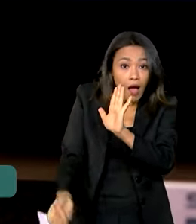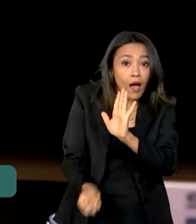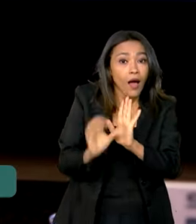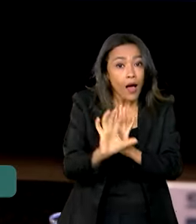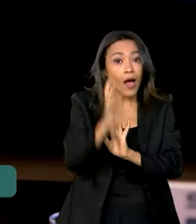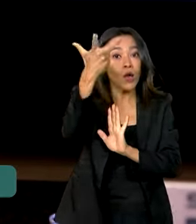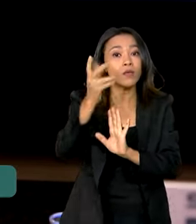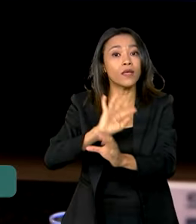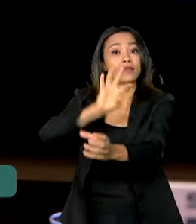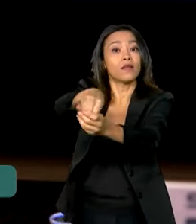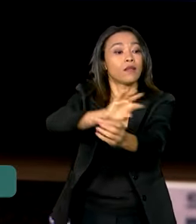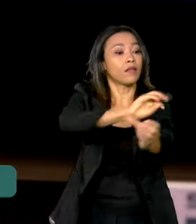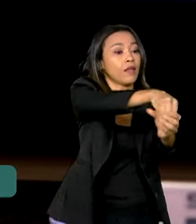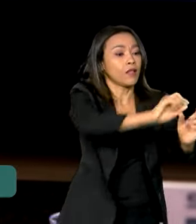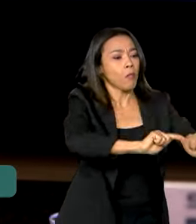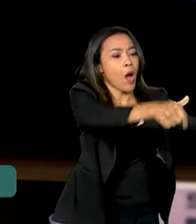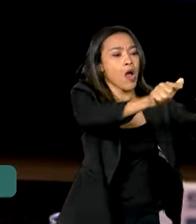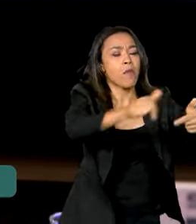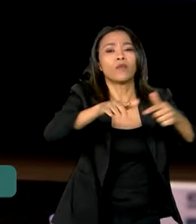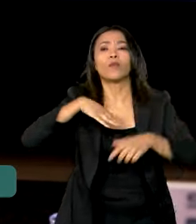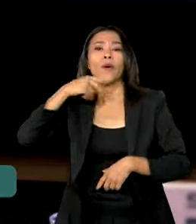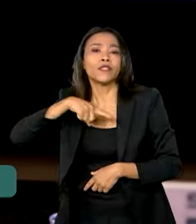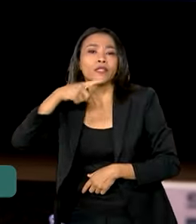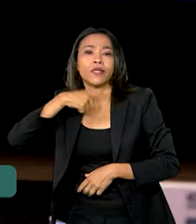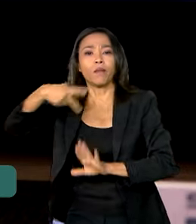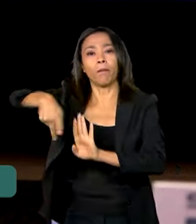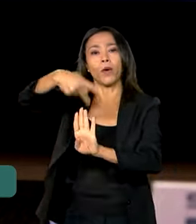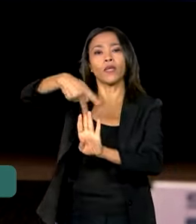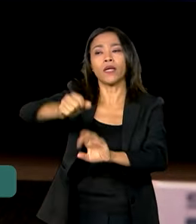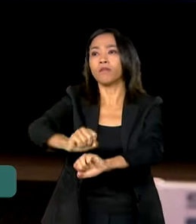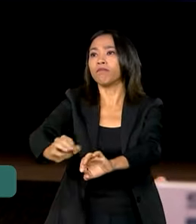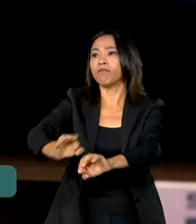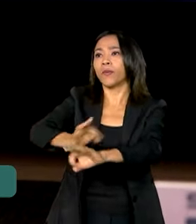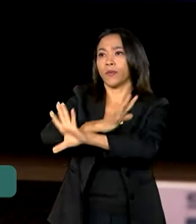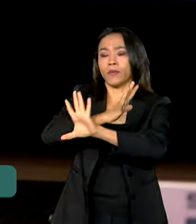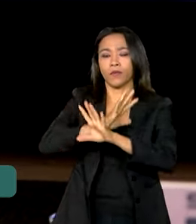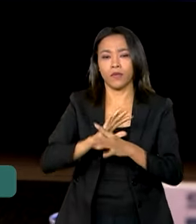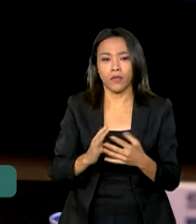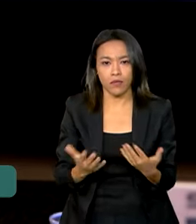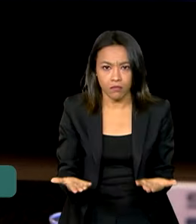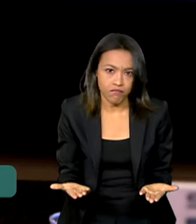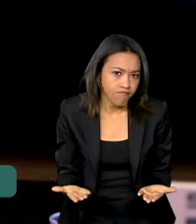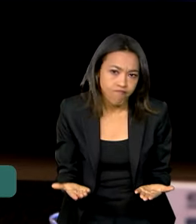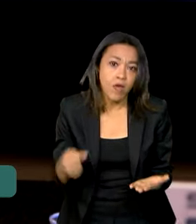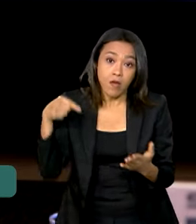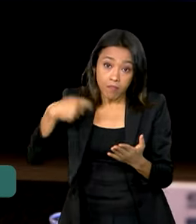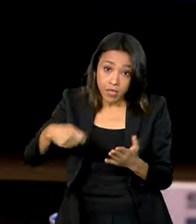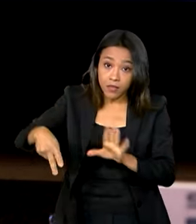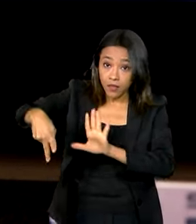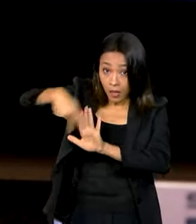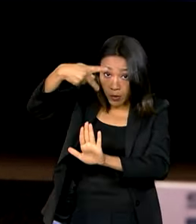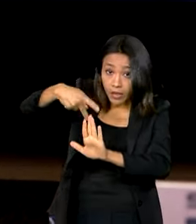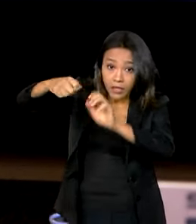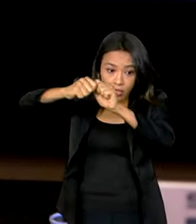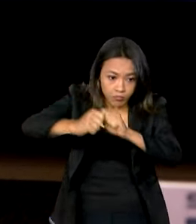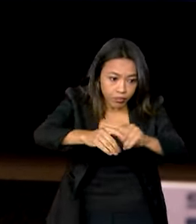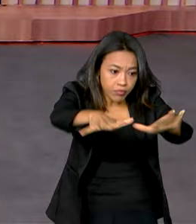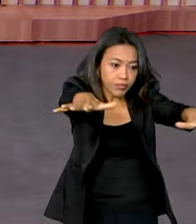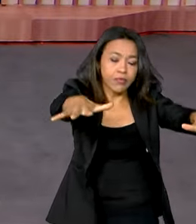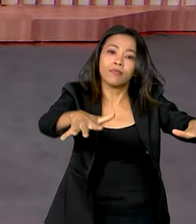institucionalidade porque não adianta só fazer a portaria é preciso que a institucionalidade encarne esse